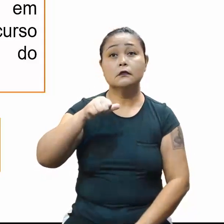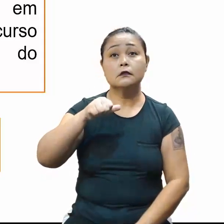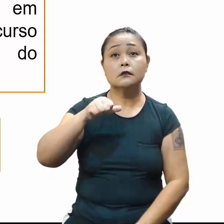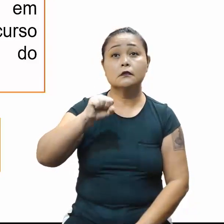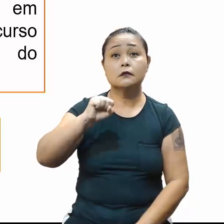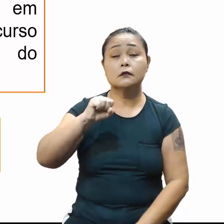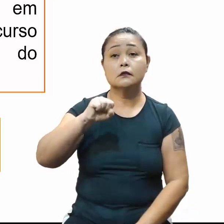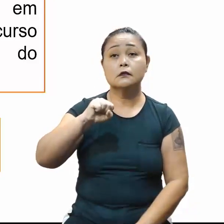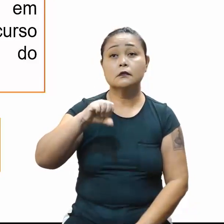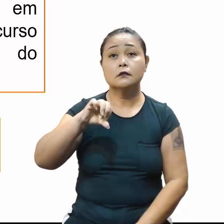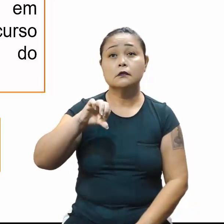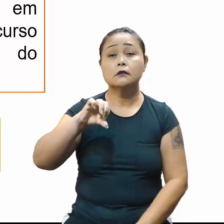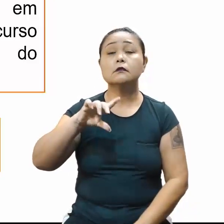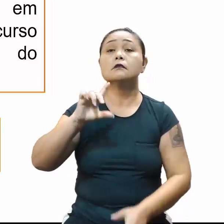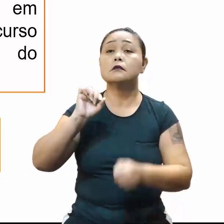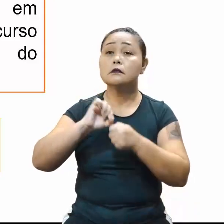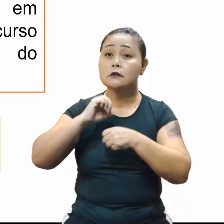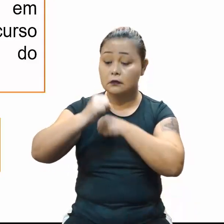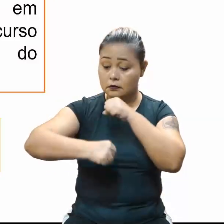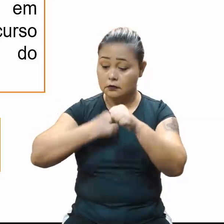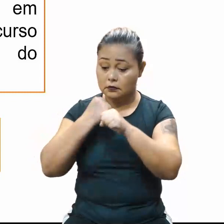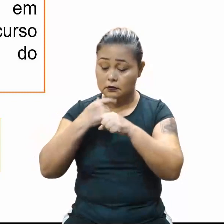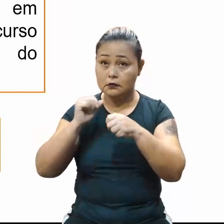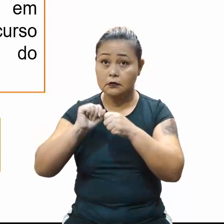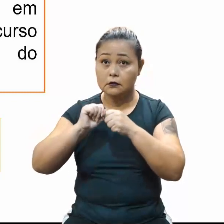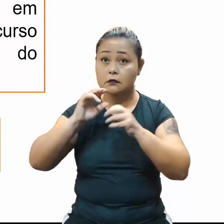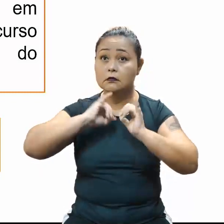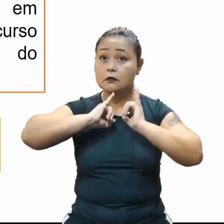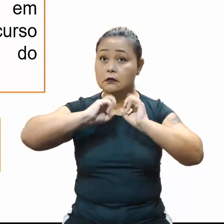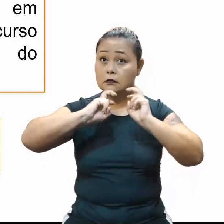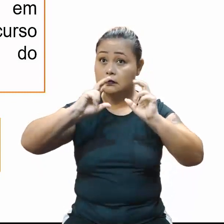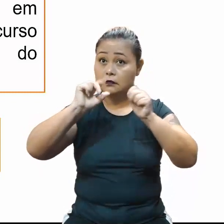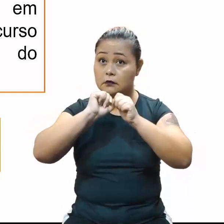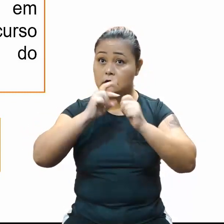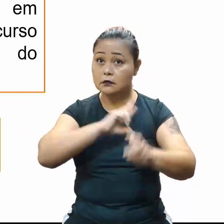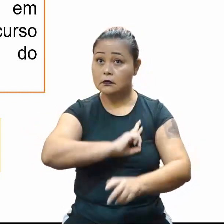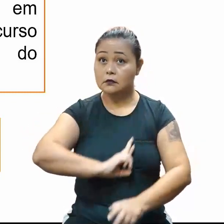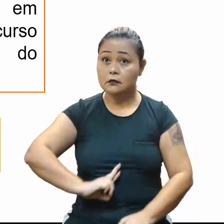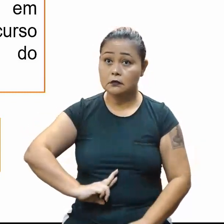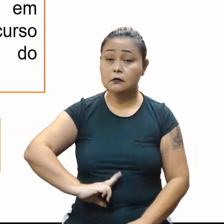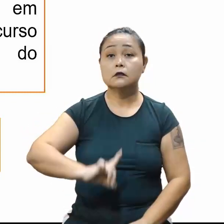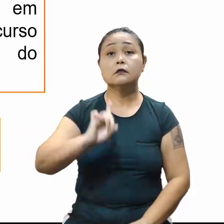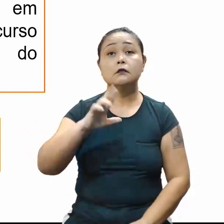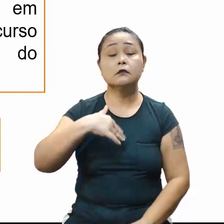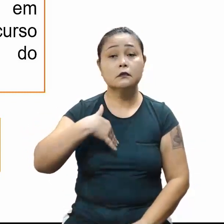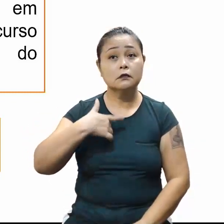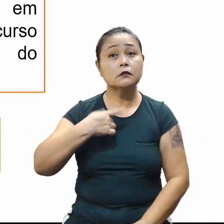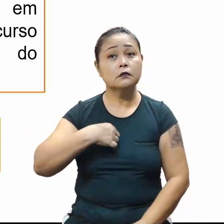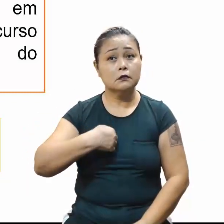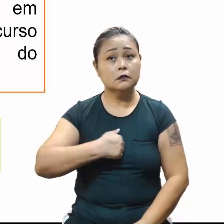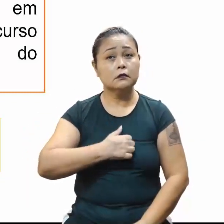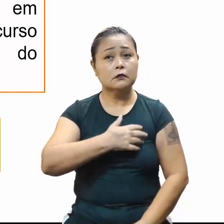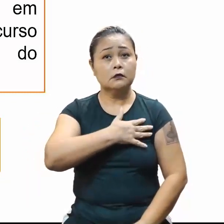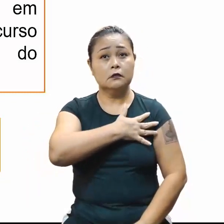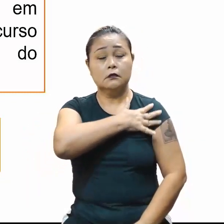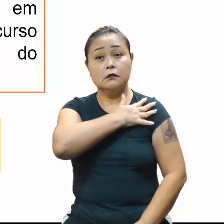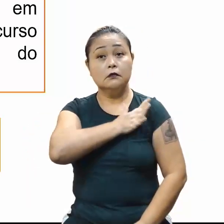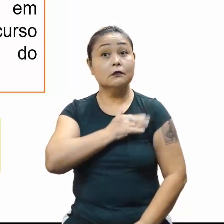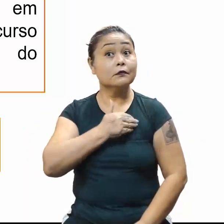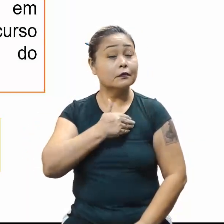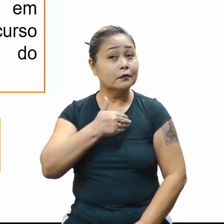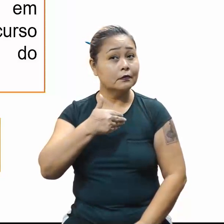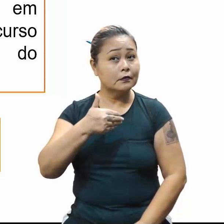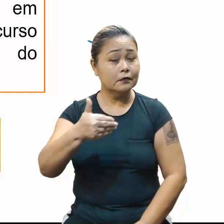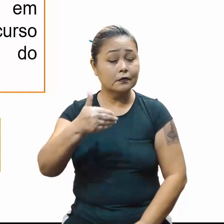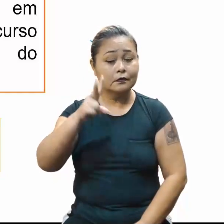teve a Proclamação da República, em 1889. Ele se torna oficial. Aí começa a